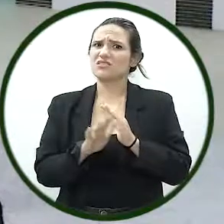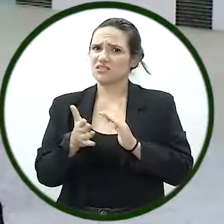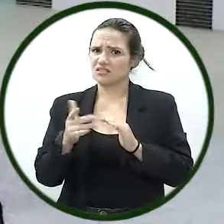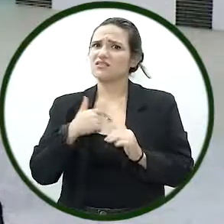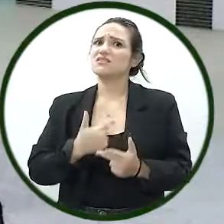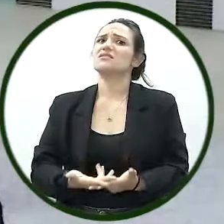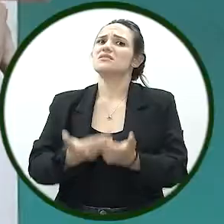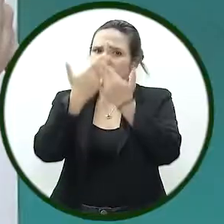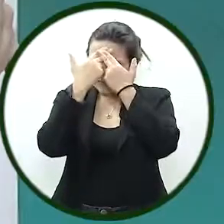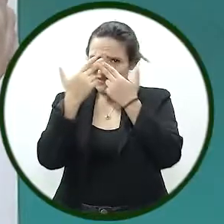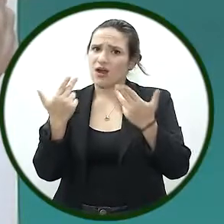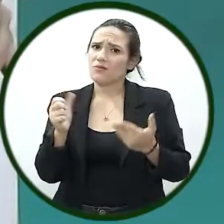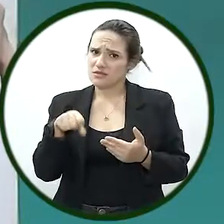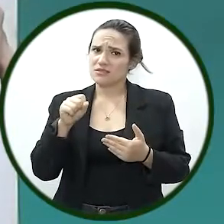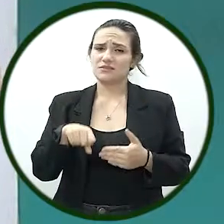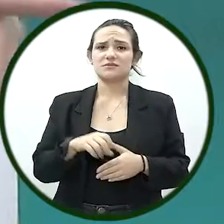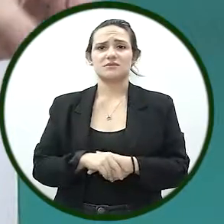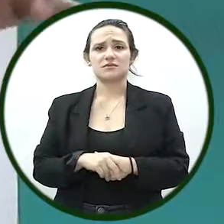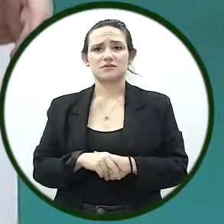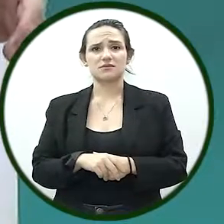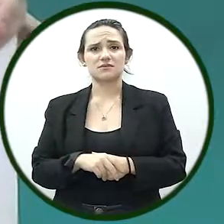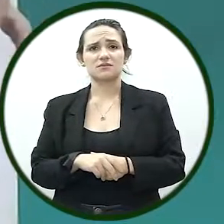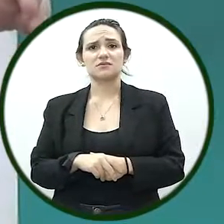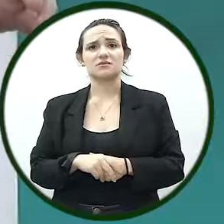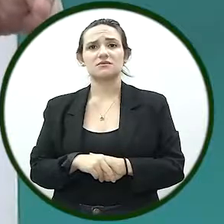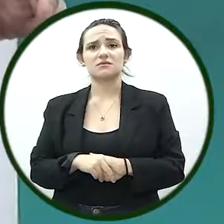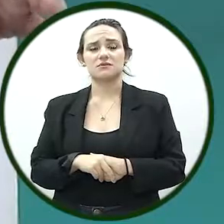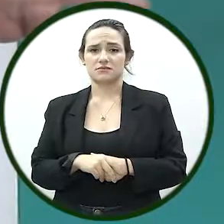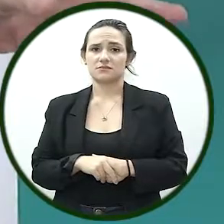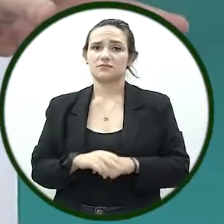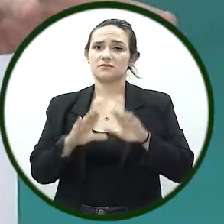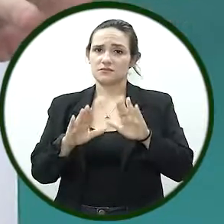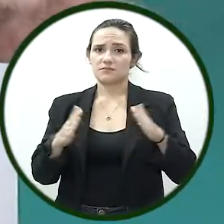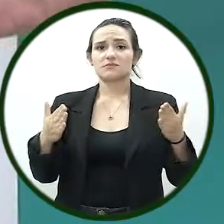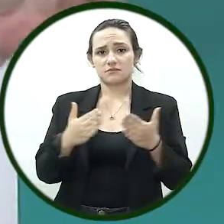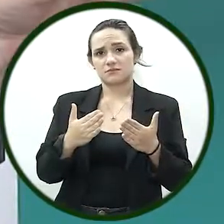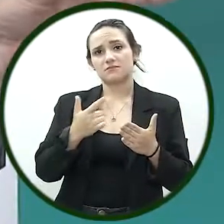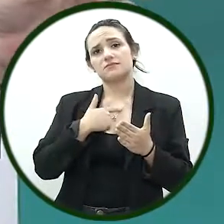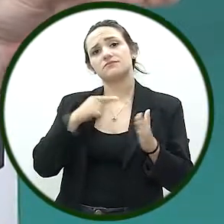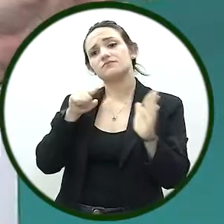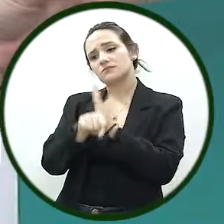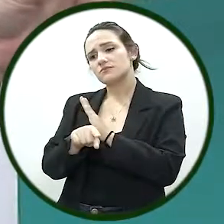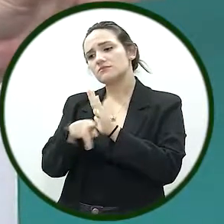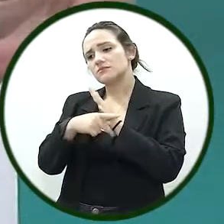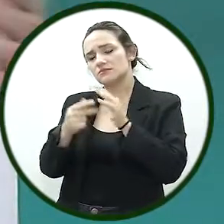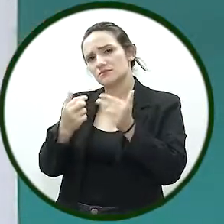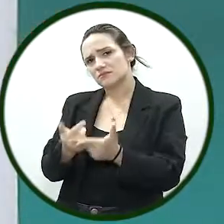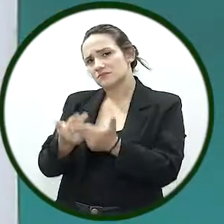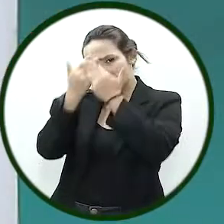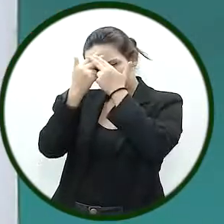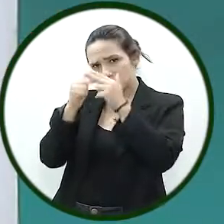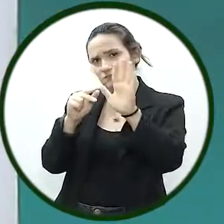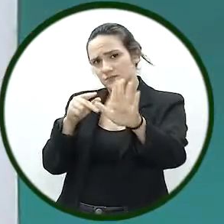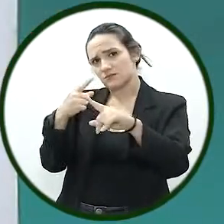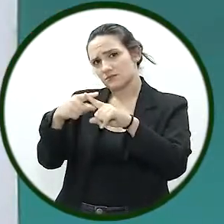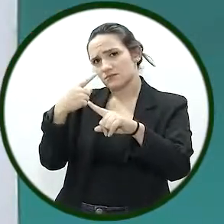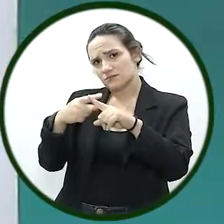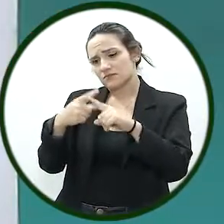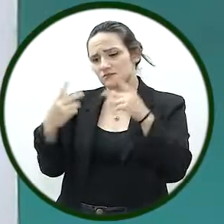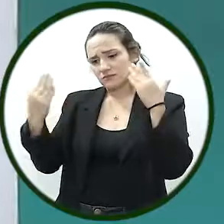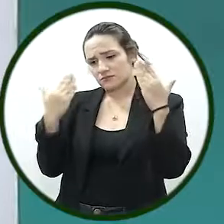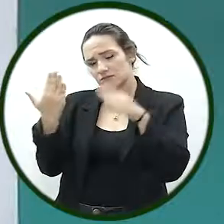traumática. A gente pode passar por um segundo momento da conversa agora, justamente sobre a questão do trauma. A psicologia, ela